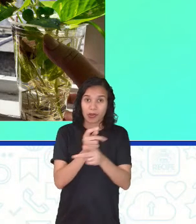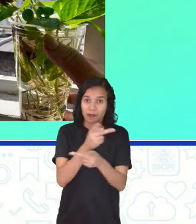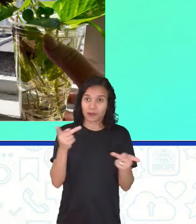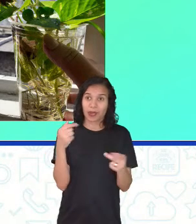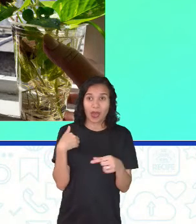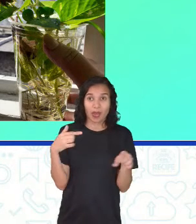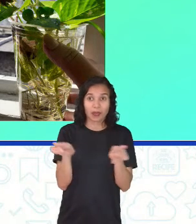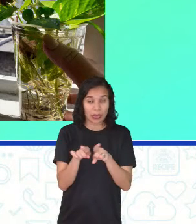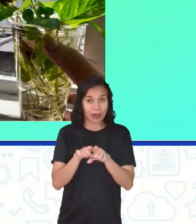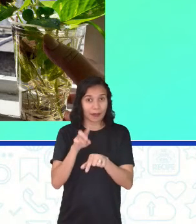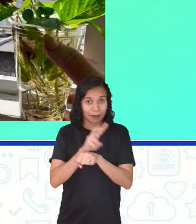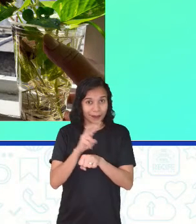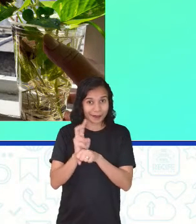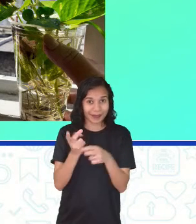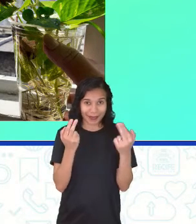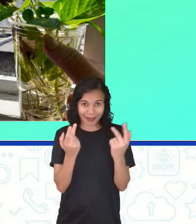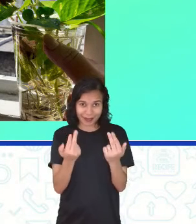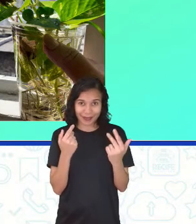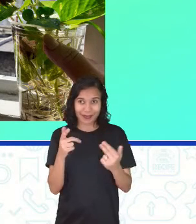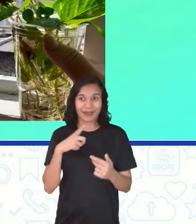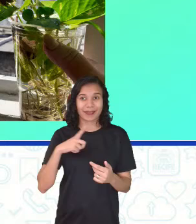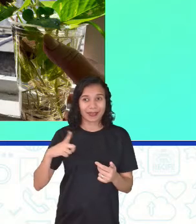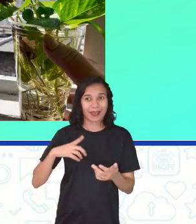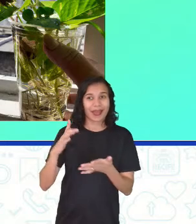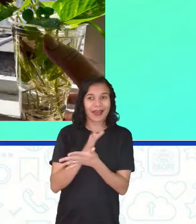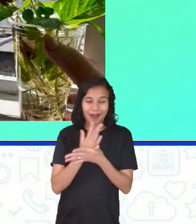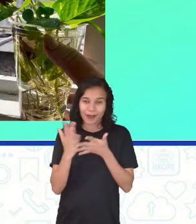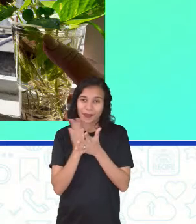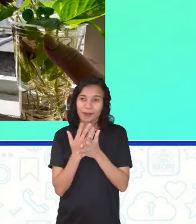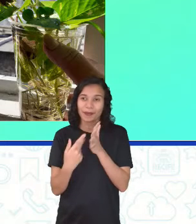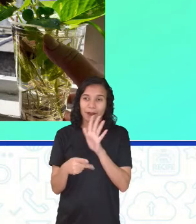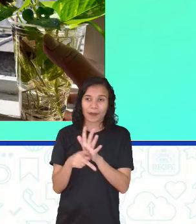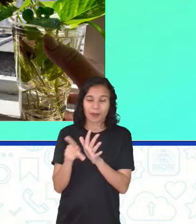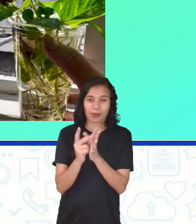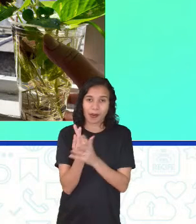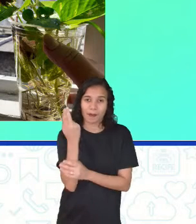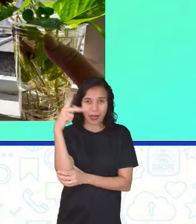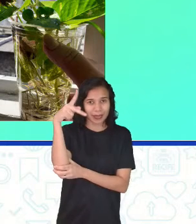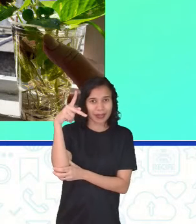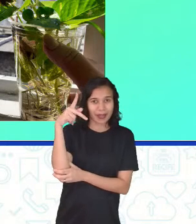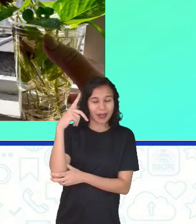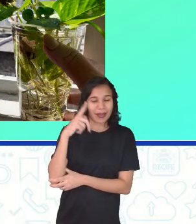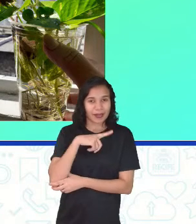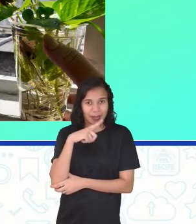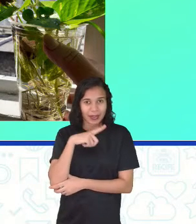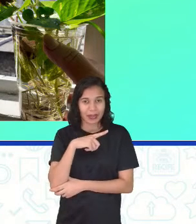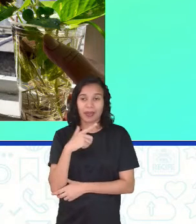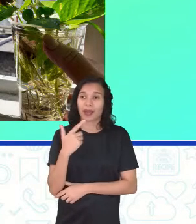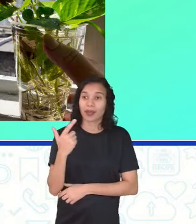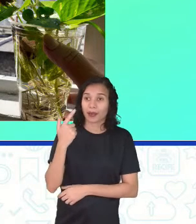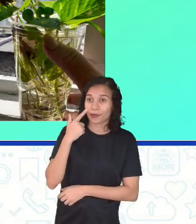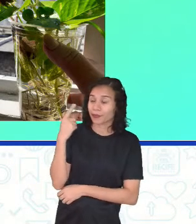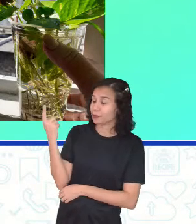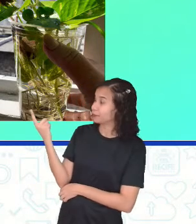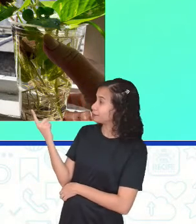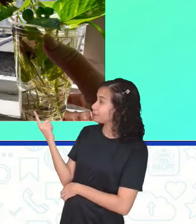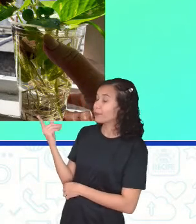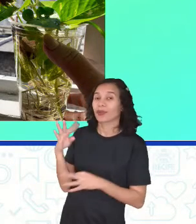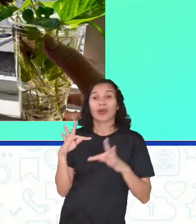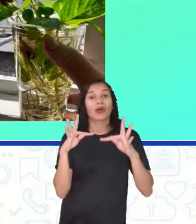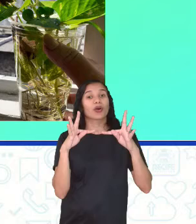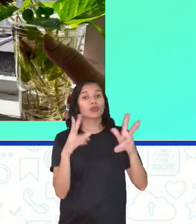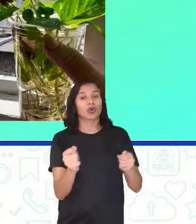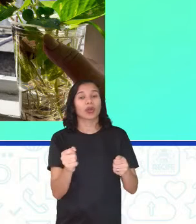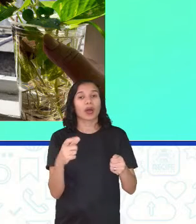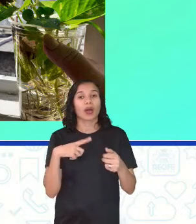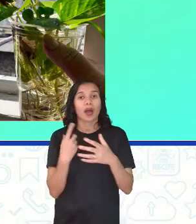também cultivo assim. Então, eu tenho alguns vasinhos que essas plantinhas aqui, todas elas